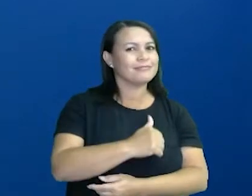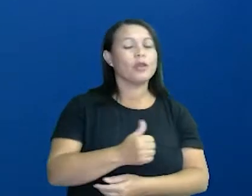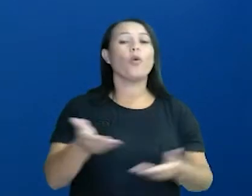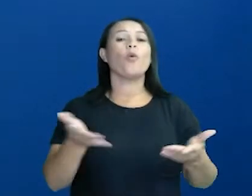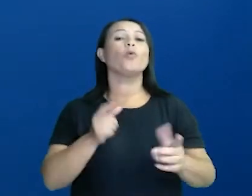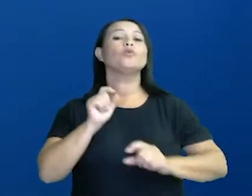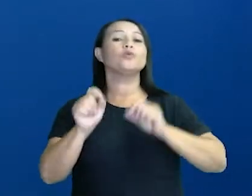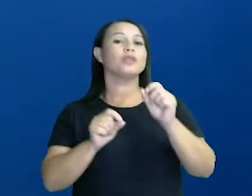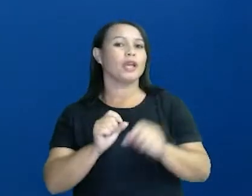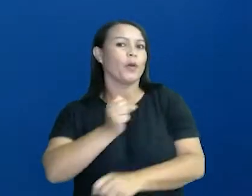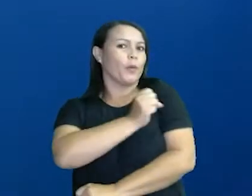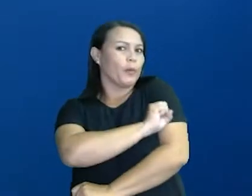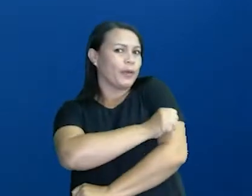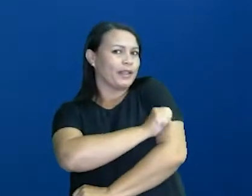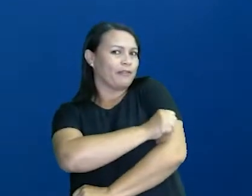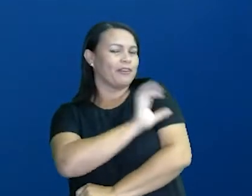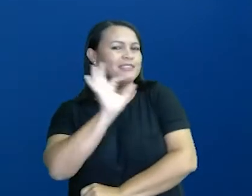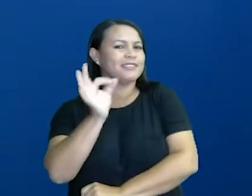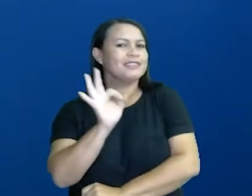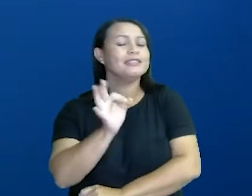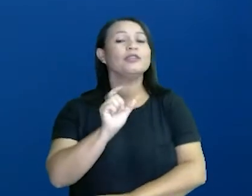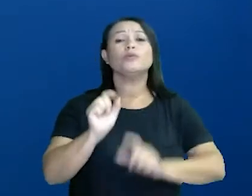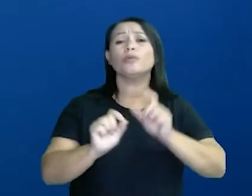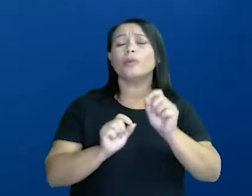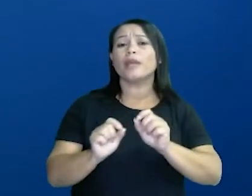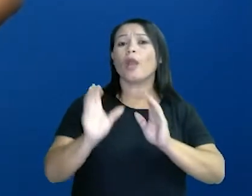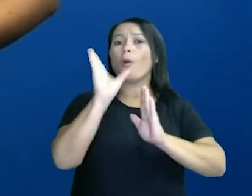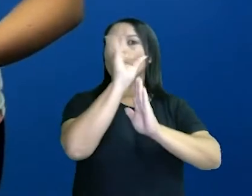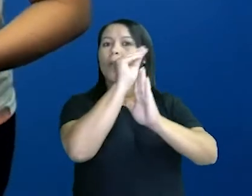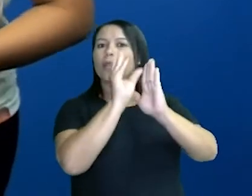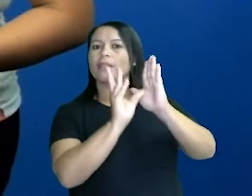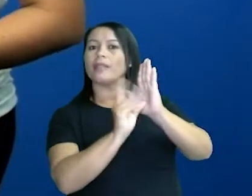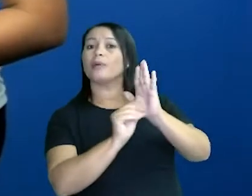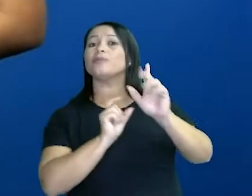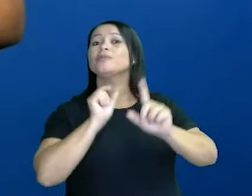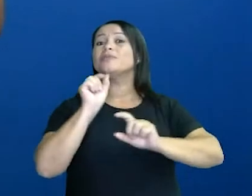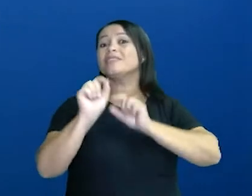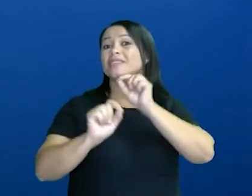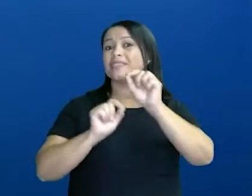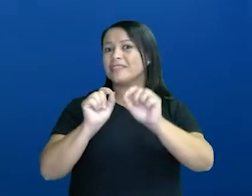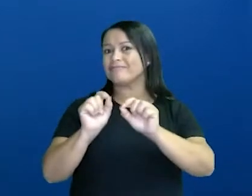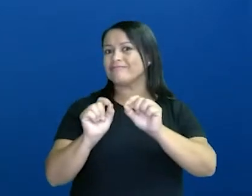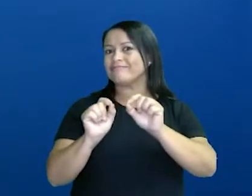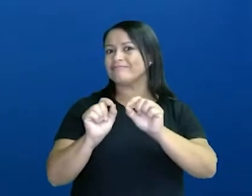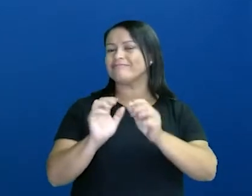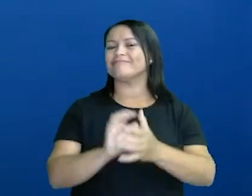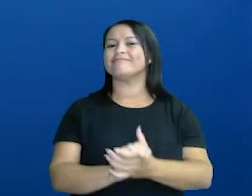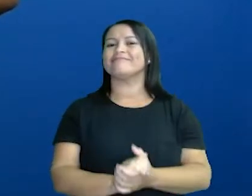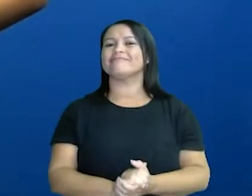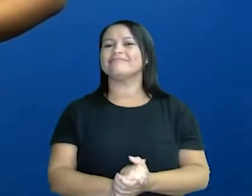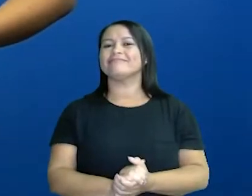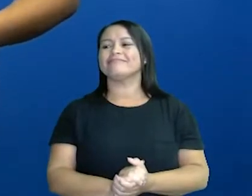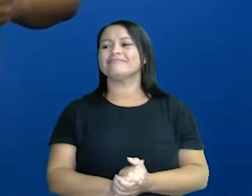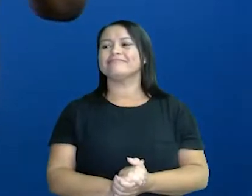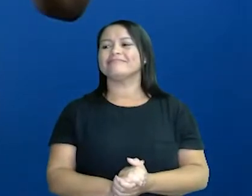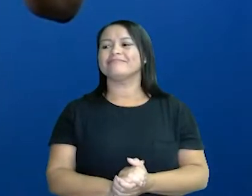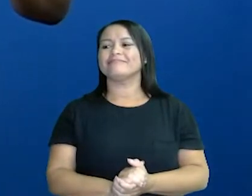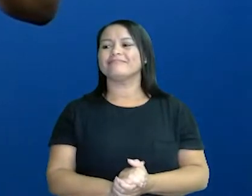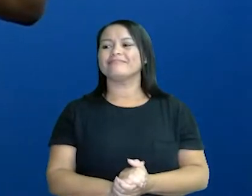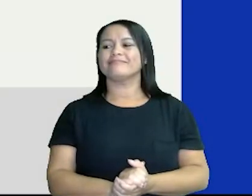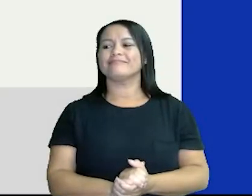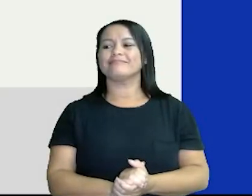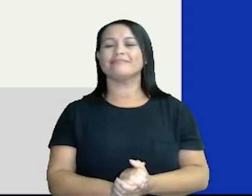hoje com o oitavo ano para certo com conteúdo de é